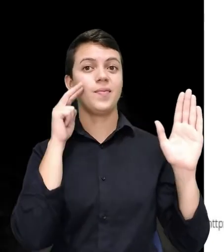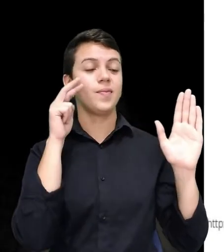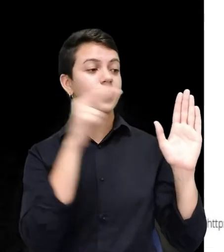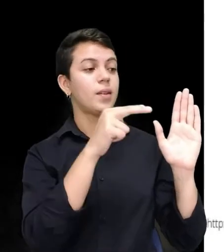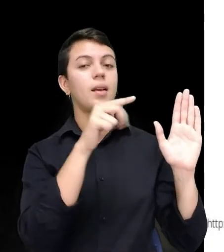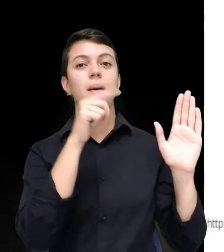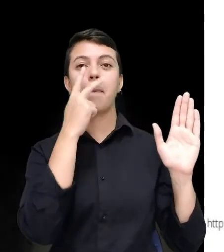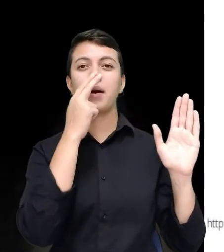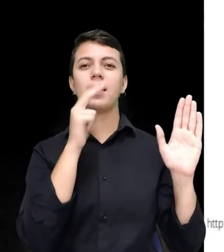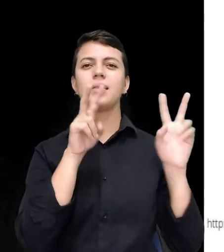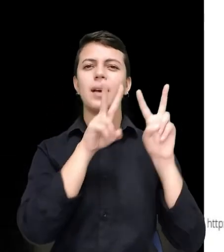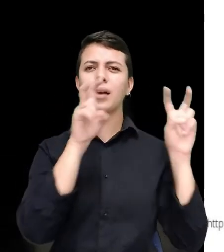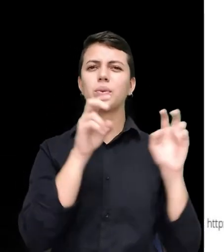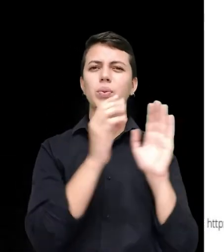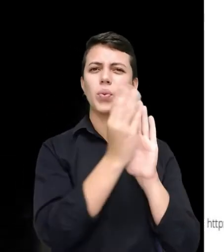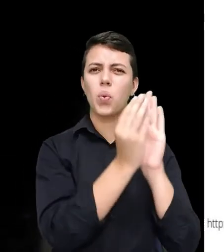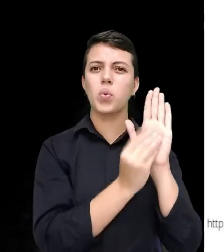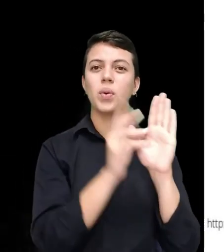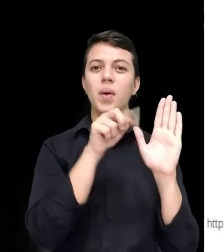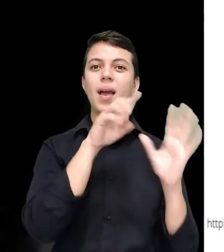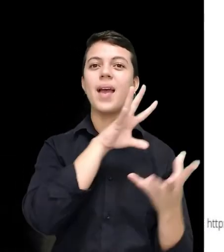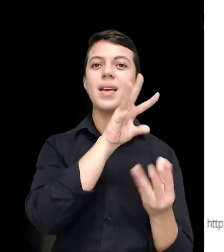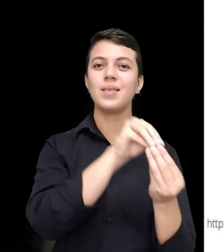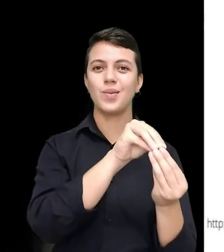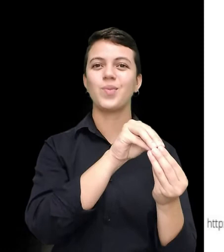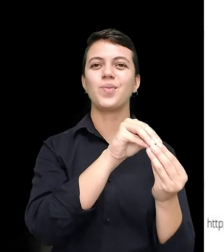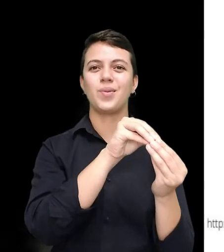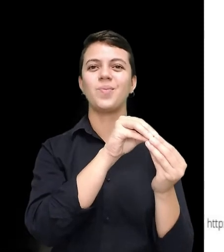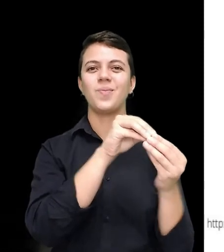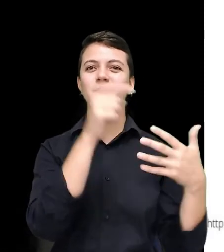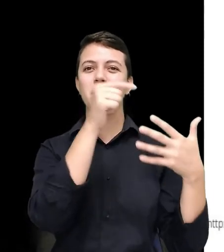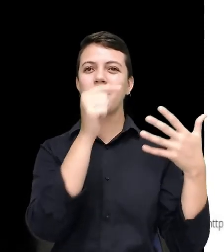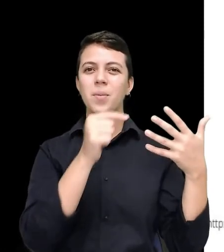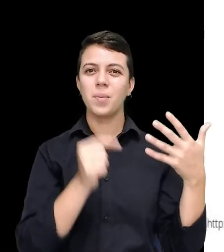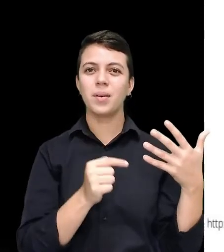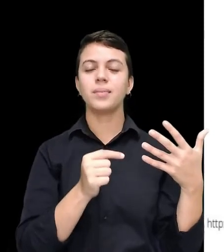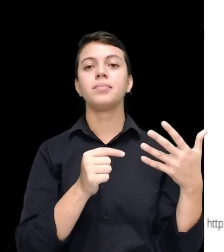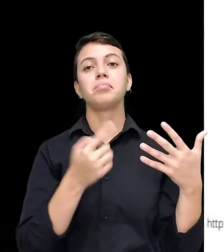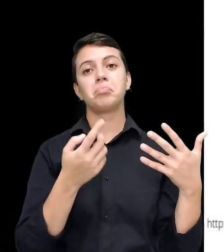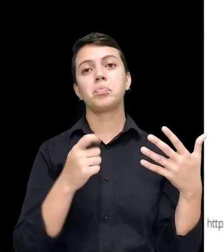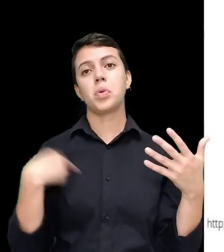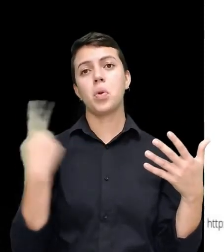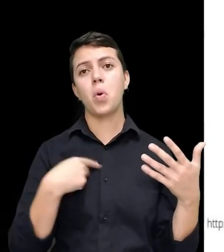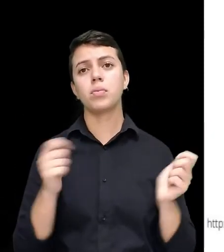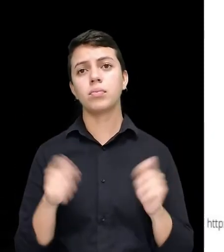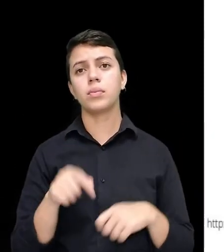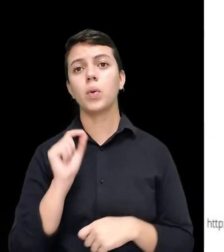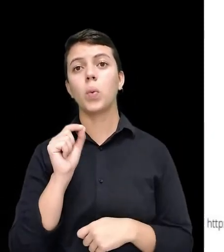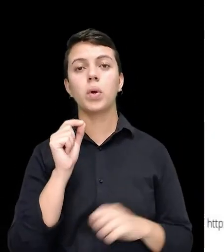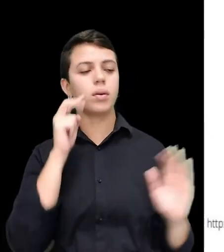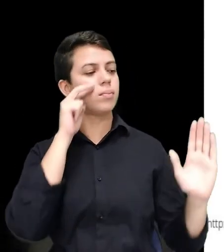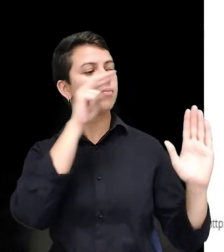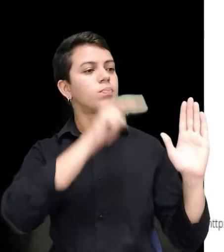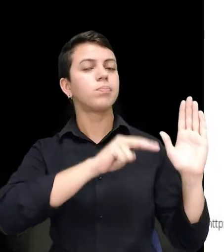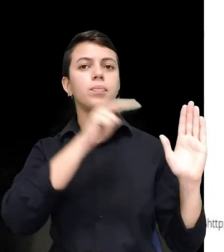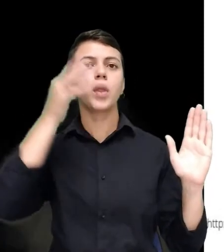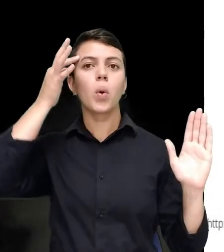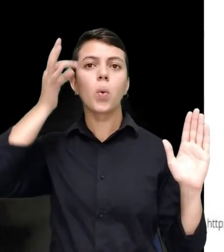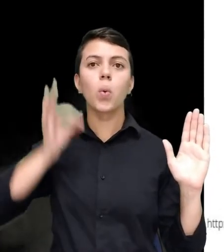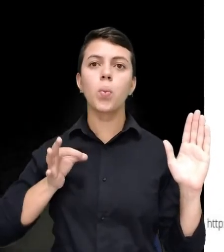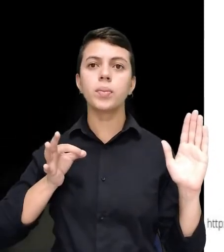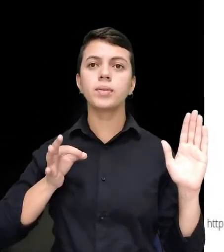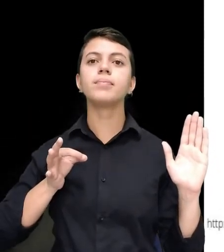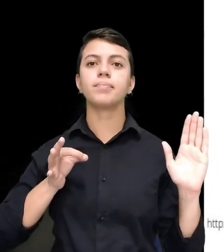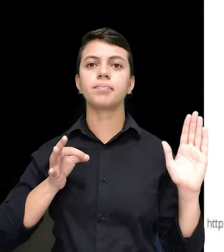resumo sobre o assunto, e nesse sentido a gente já pode compreender como